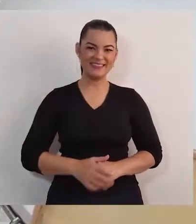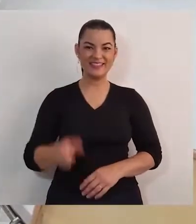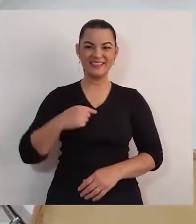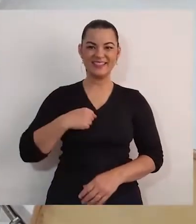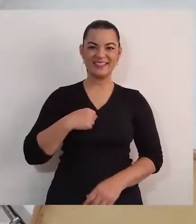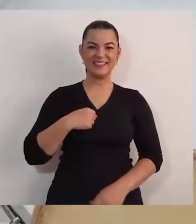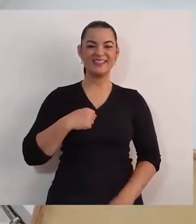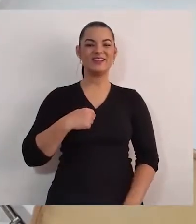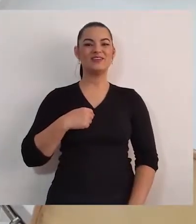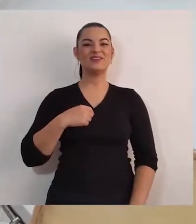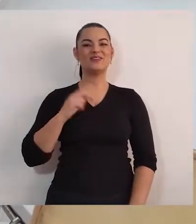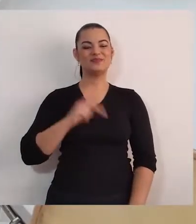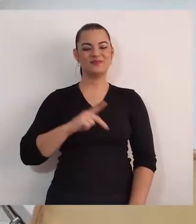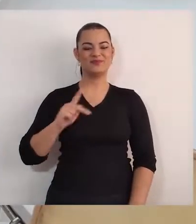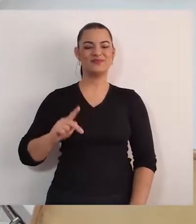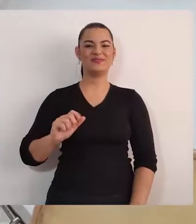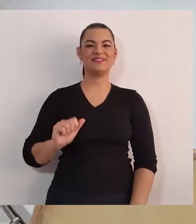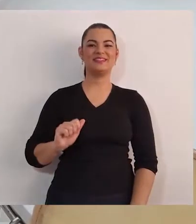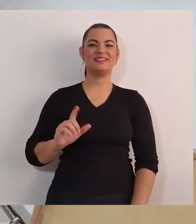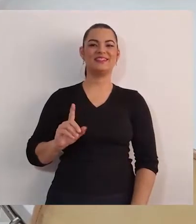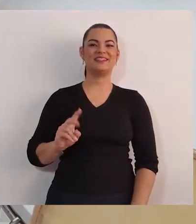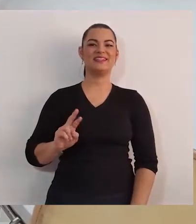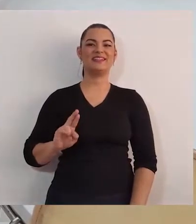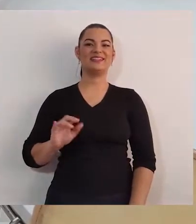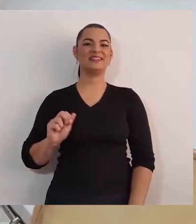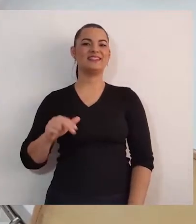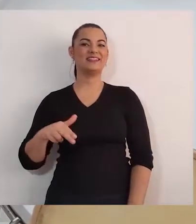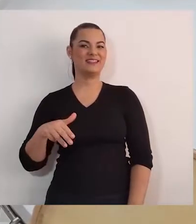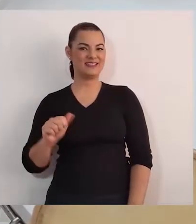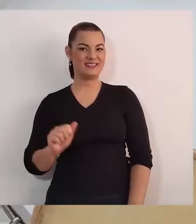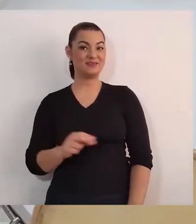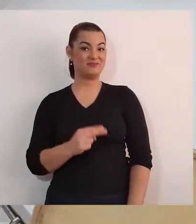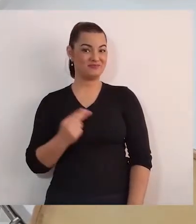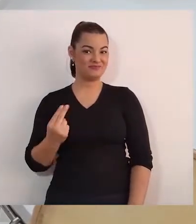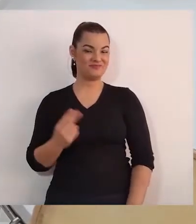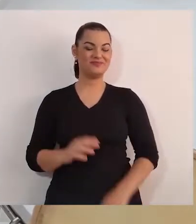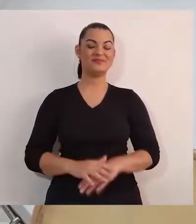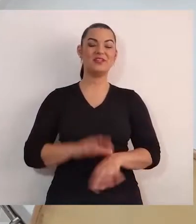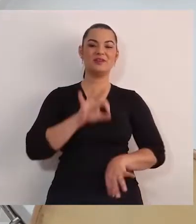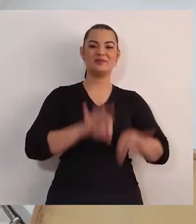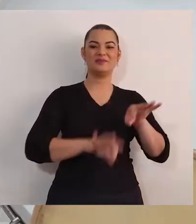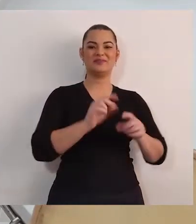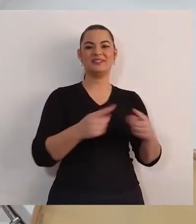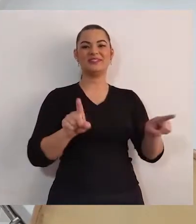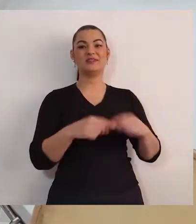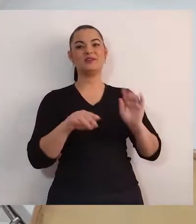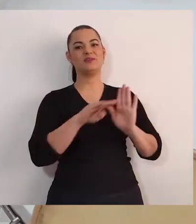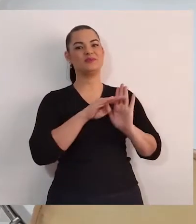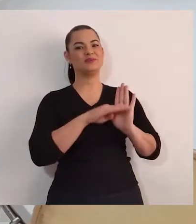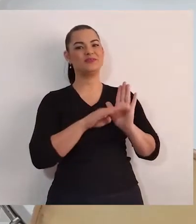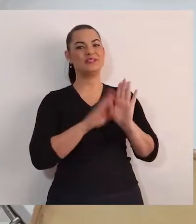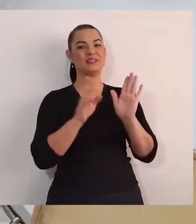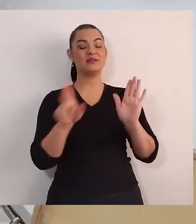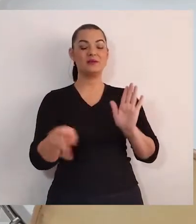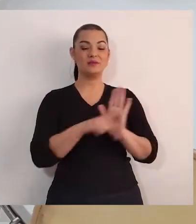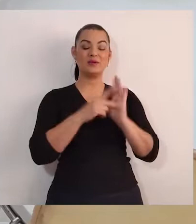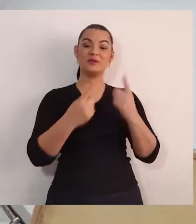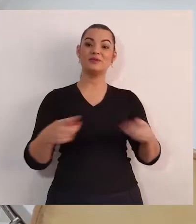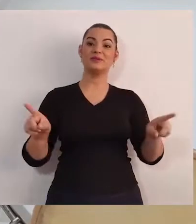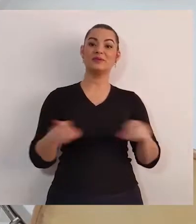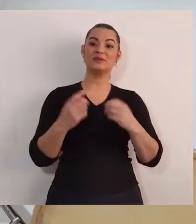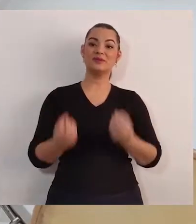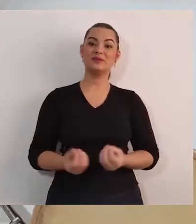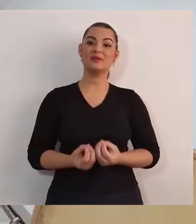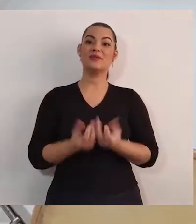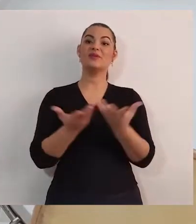pessoal, eu sou a professora Adriana, aqui do Ateliê Musical, um programa de música oferecido no CELS,